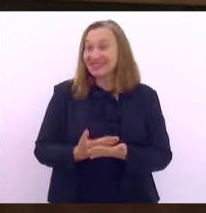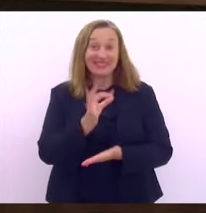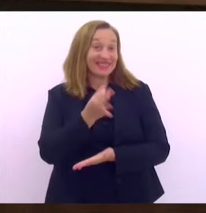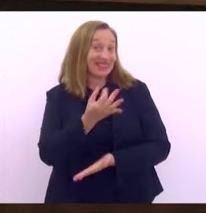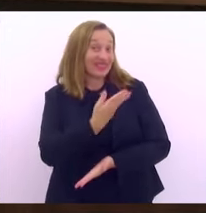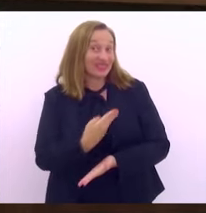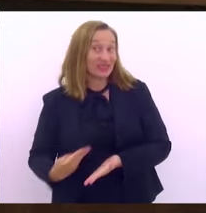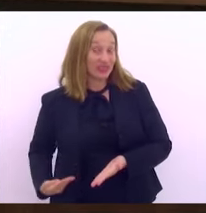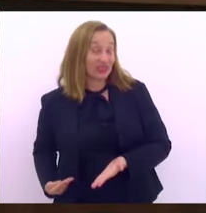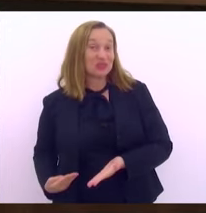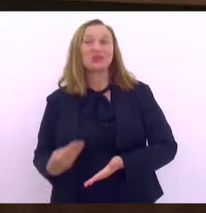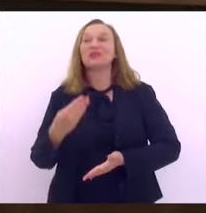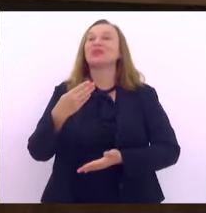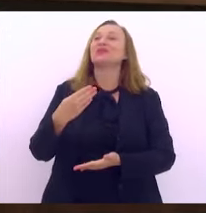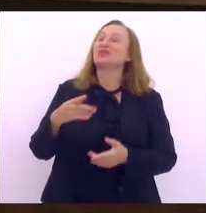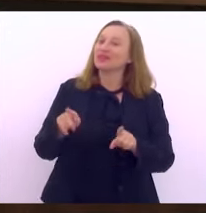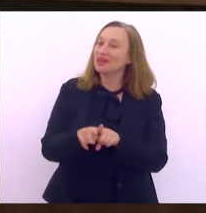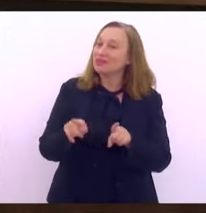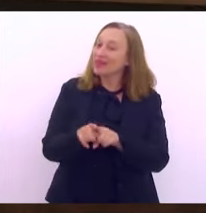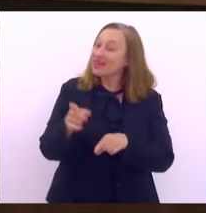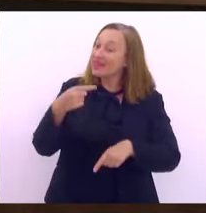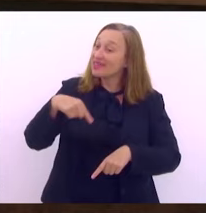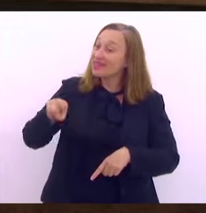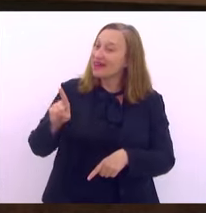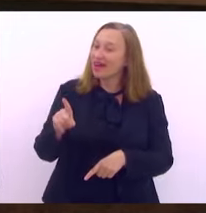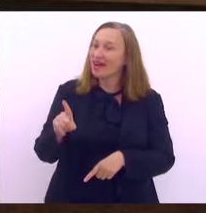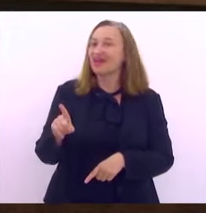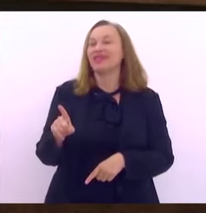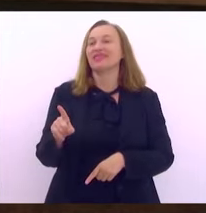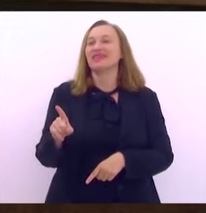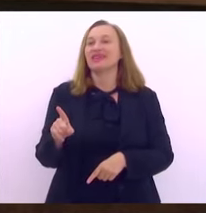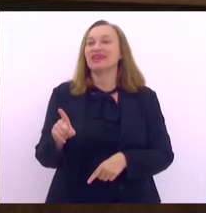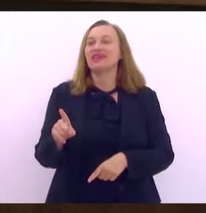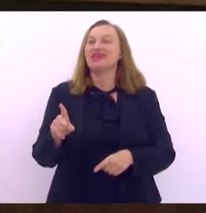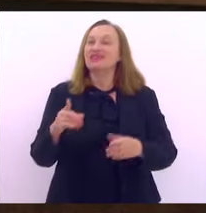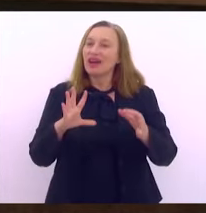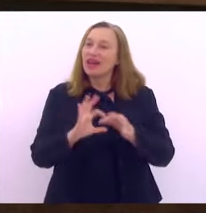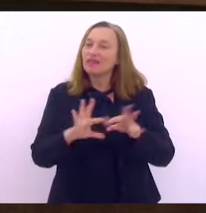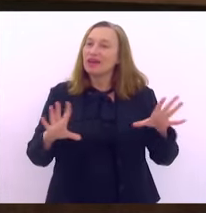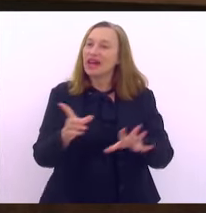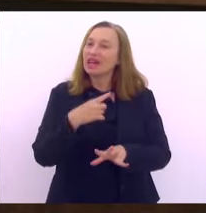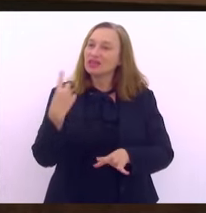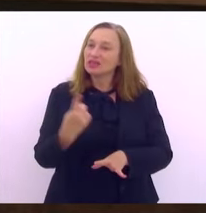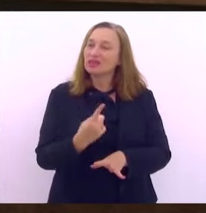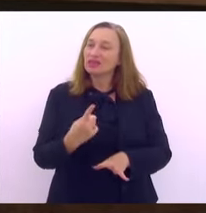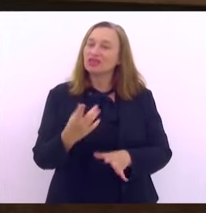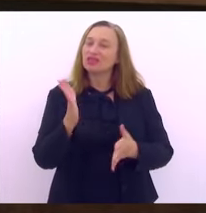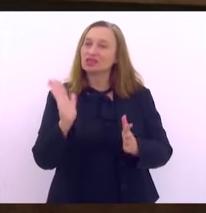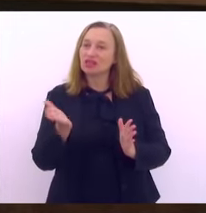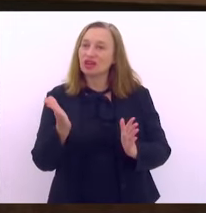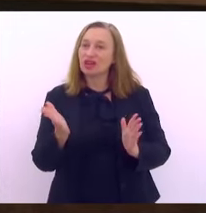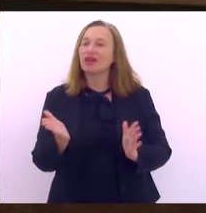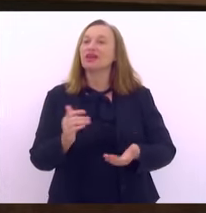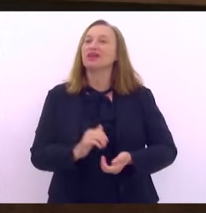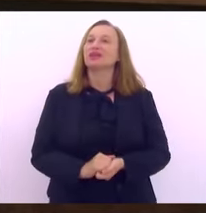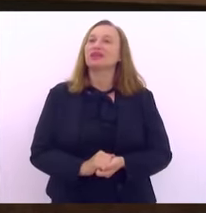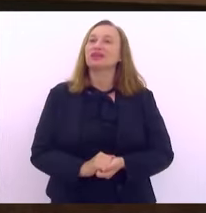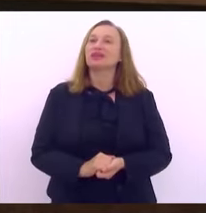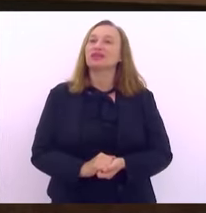governador Cláudio, que também frequenta lá a feira, vai sancionar e já estaremos aí instituído no